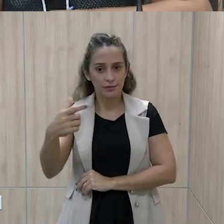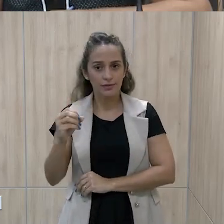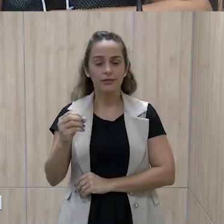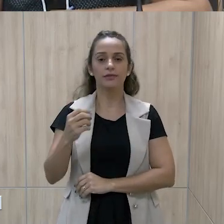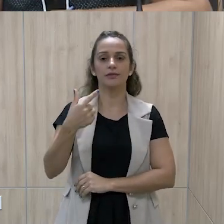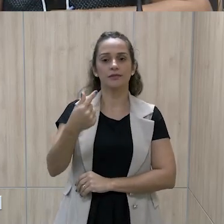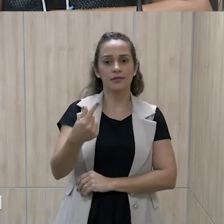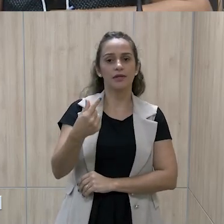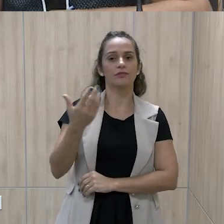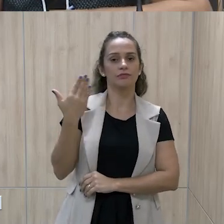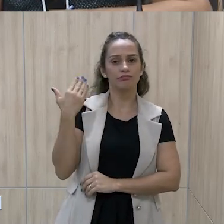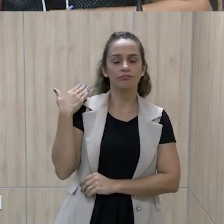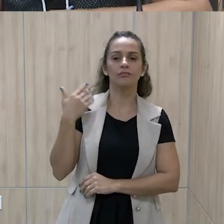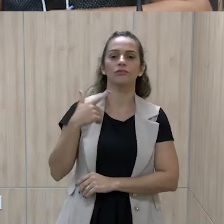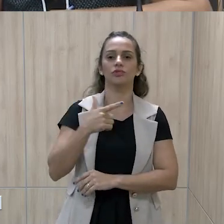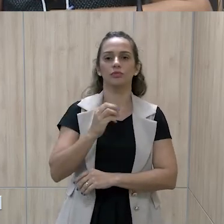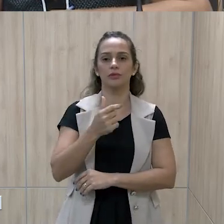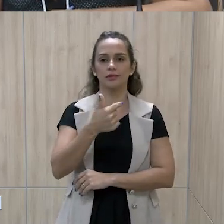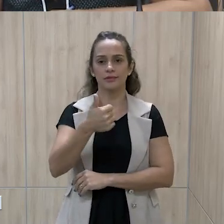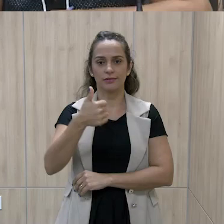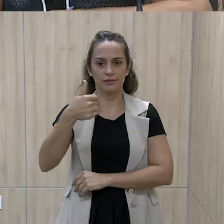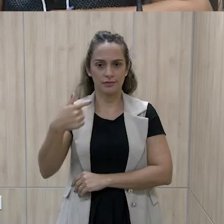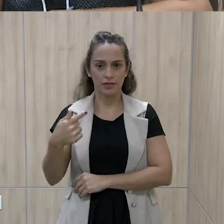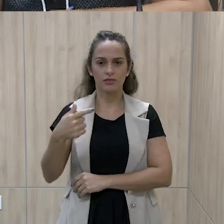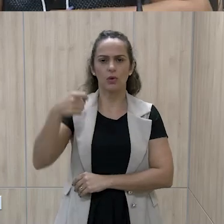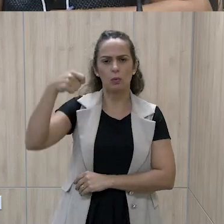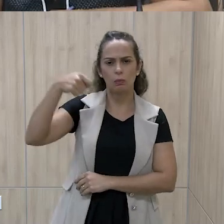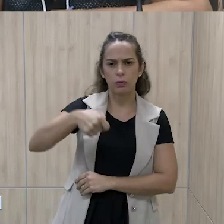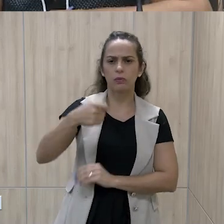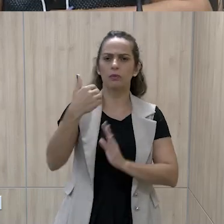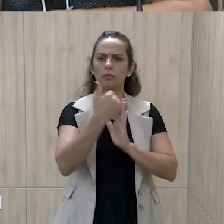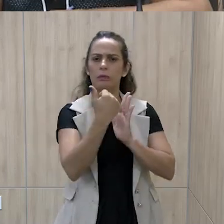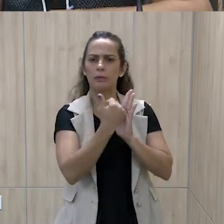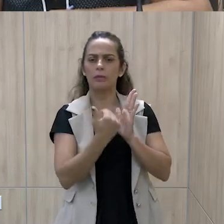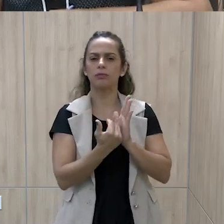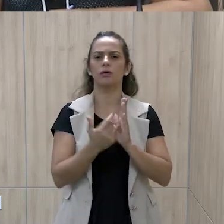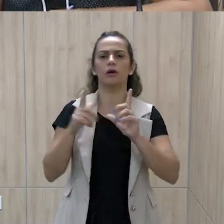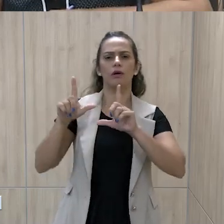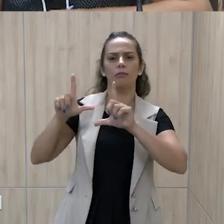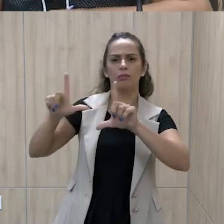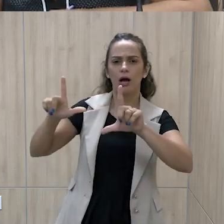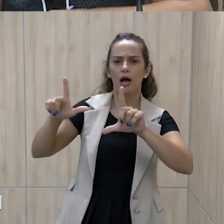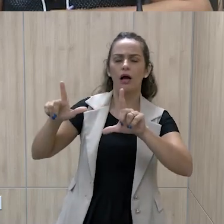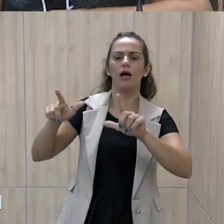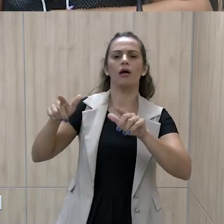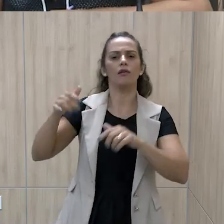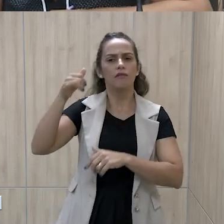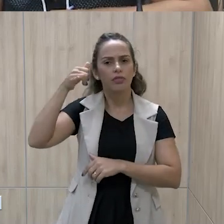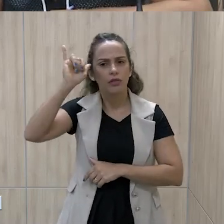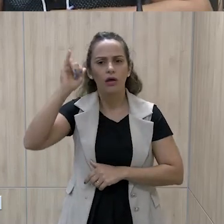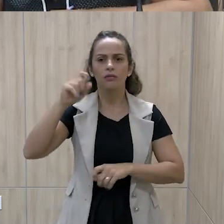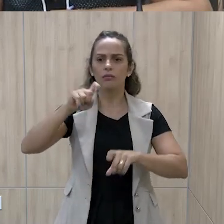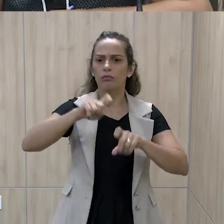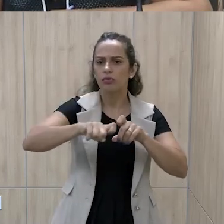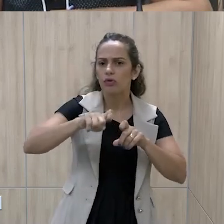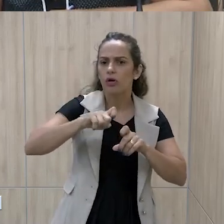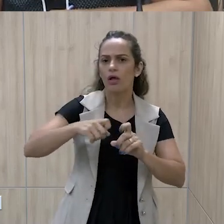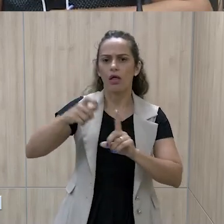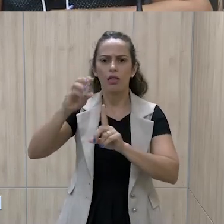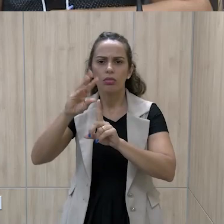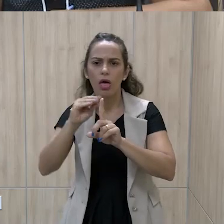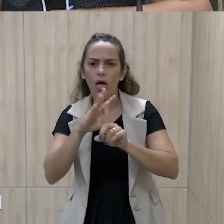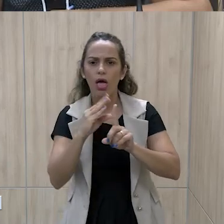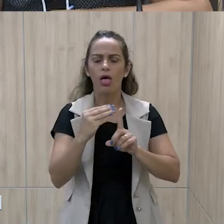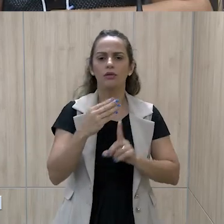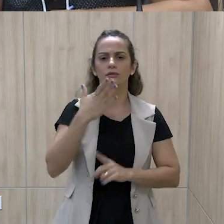de 7 de novembro de 2017 que determina obrigatoriedade e a fixação de placa informativa contra o abuso exploração sexual